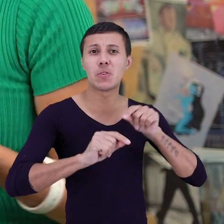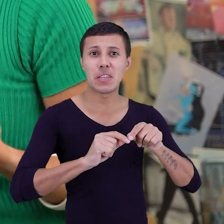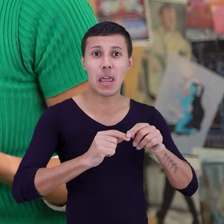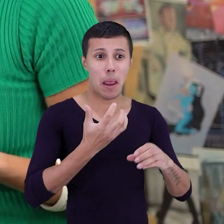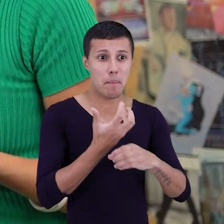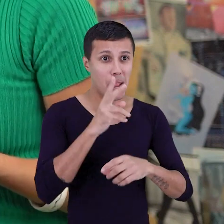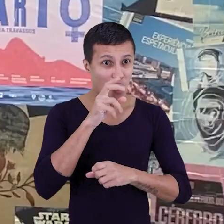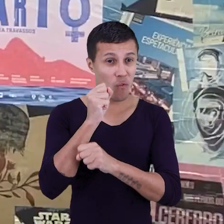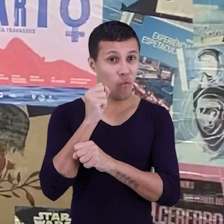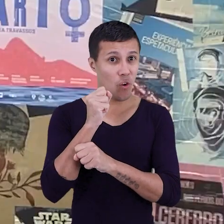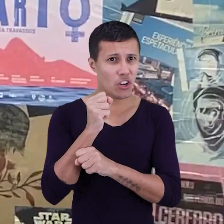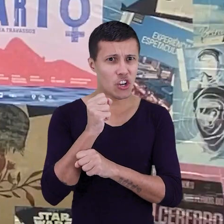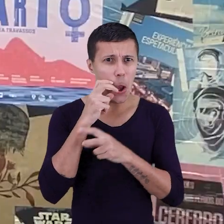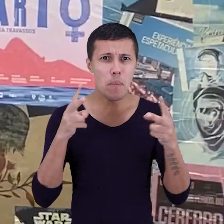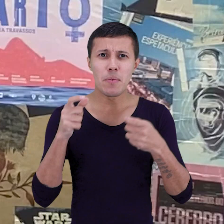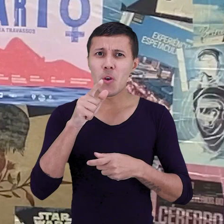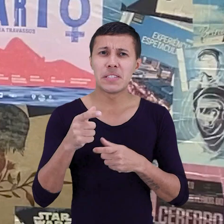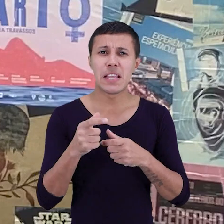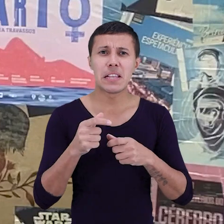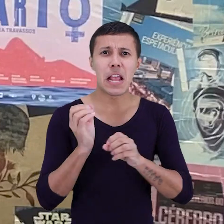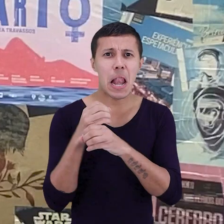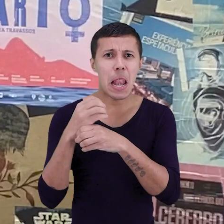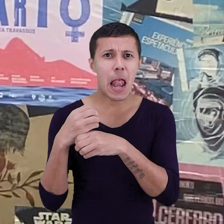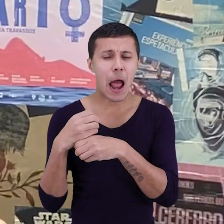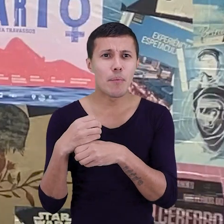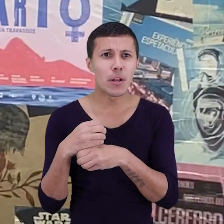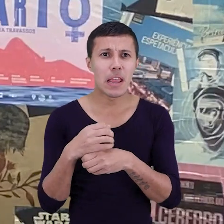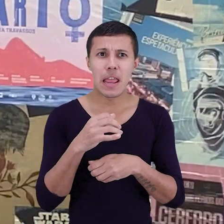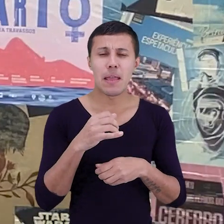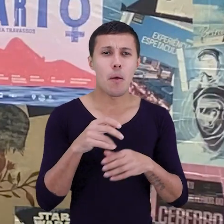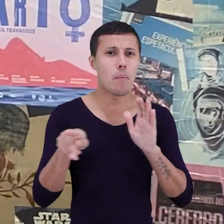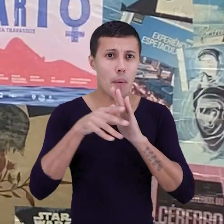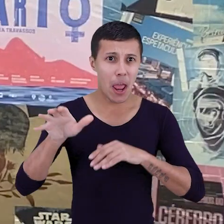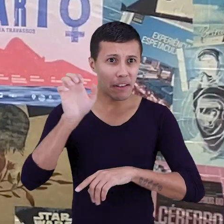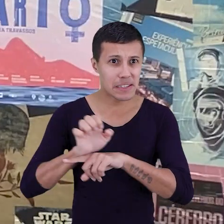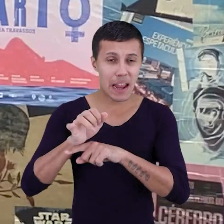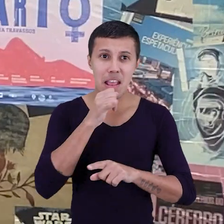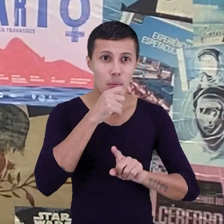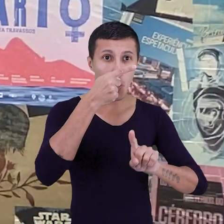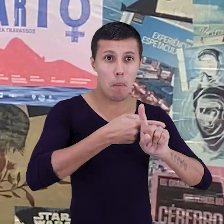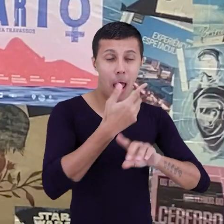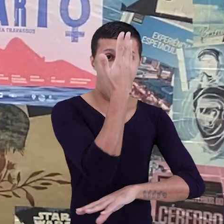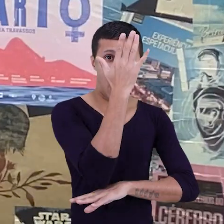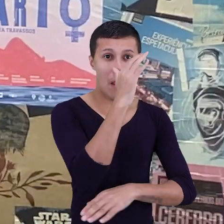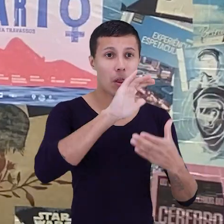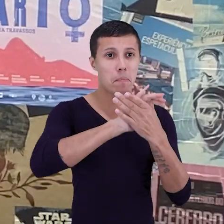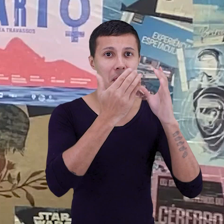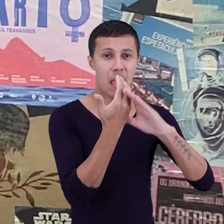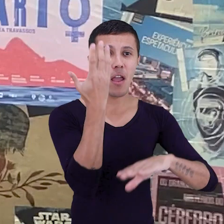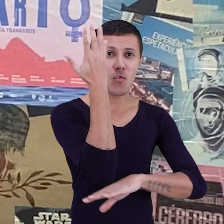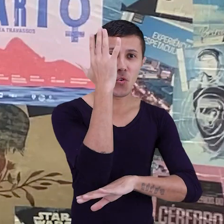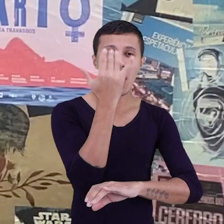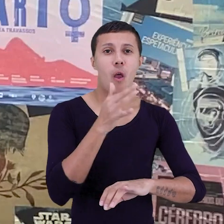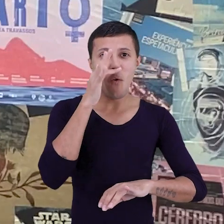mudas inteligentes? Eu vi que vocês desenvolvem em laboratório espécies daí, né? Espécies como a bananeira, a pitaia, orquídeas